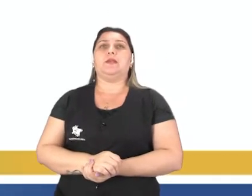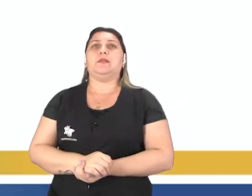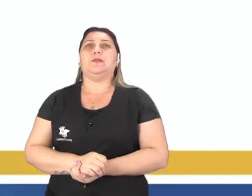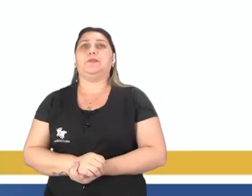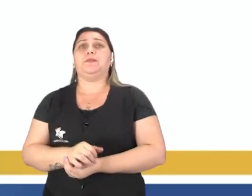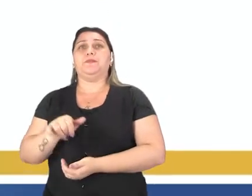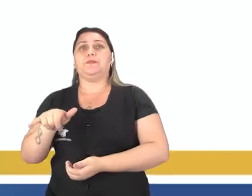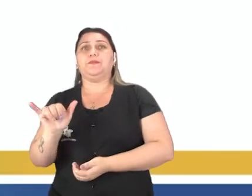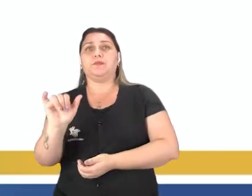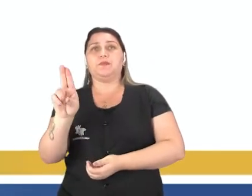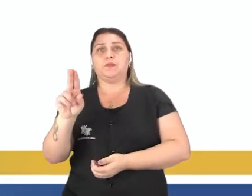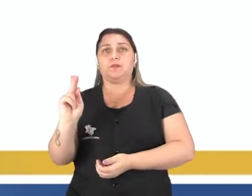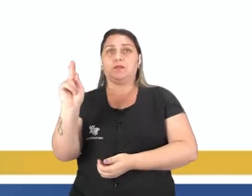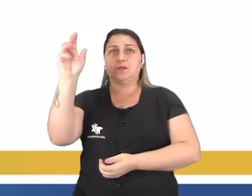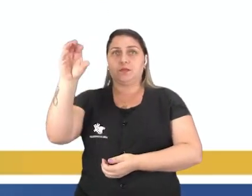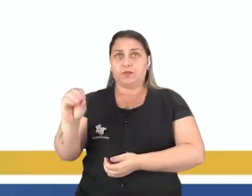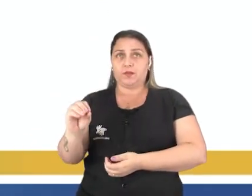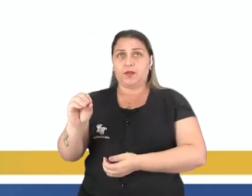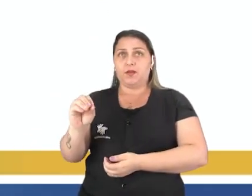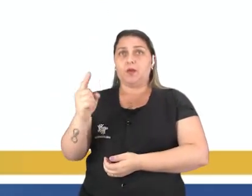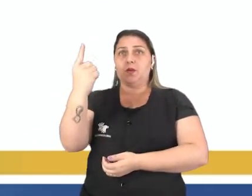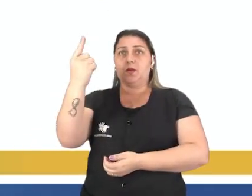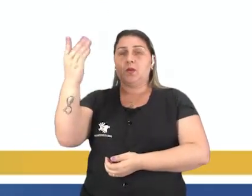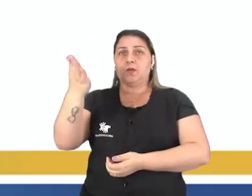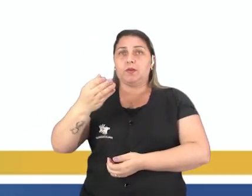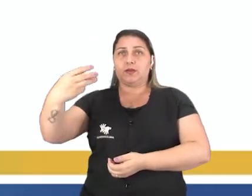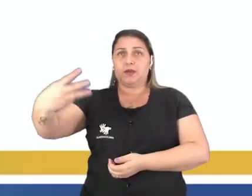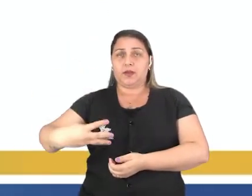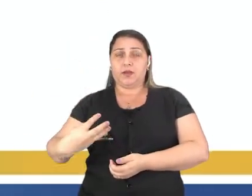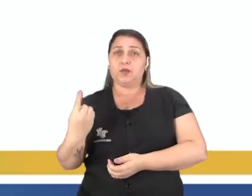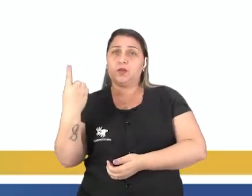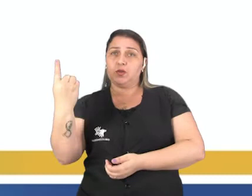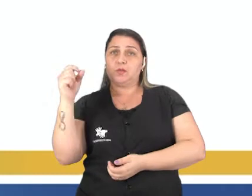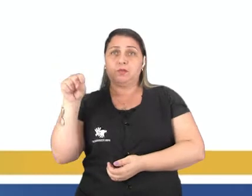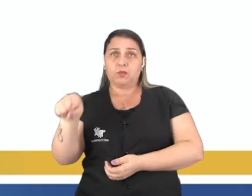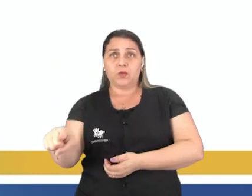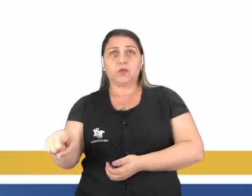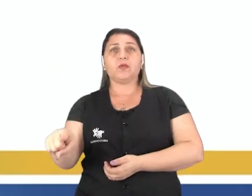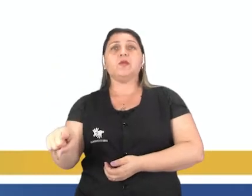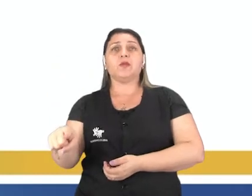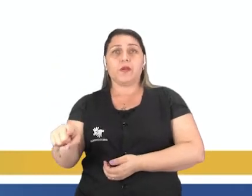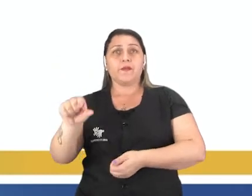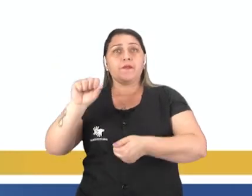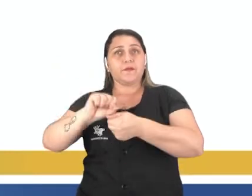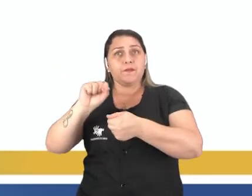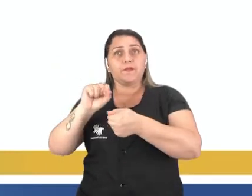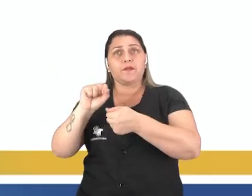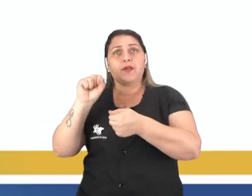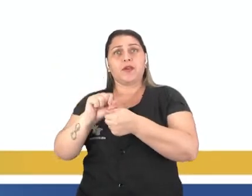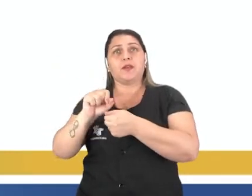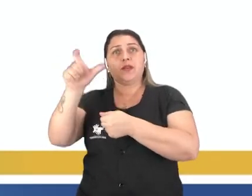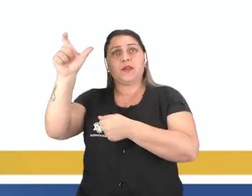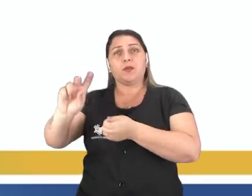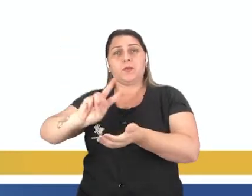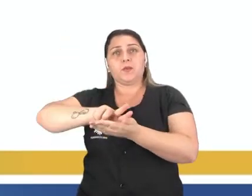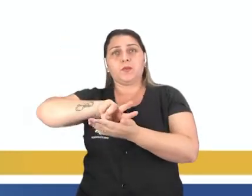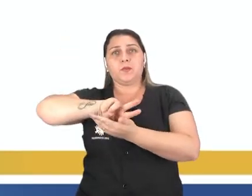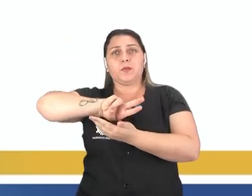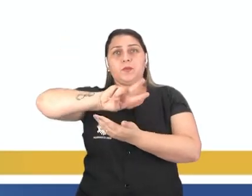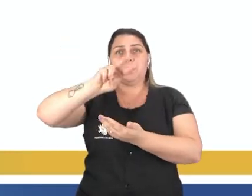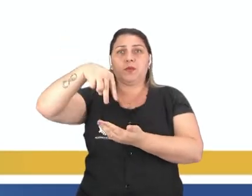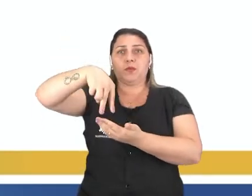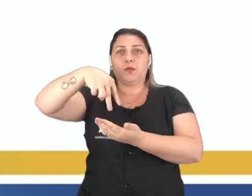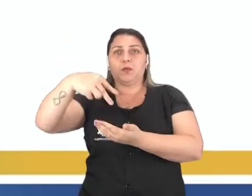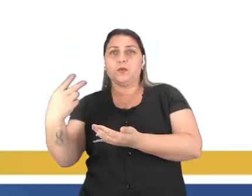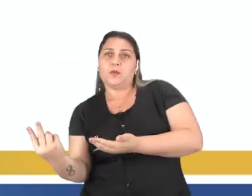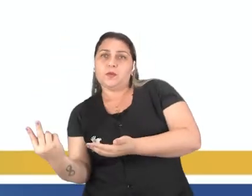a gente tem o iuko, um terço de um ponto. O iuko se realiza quando o oponente cai de lado, né? Não